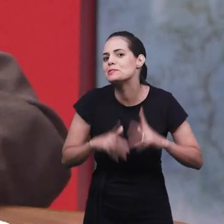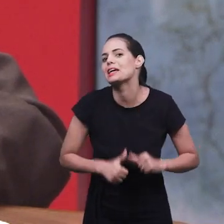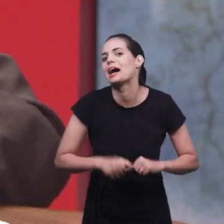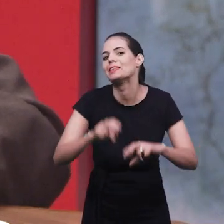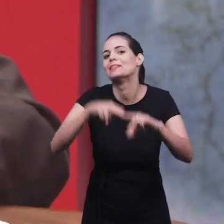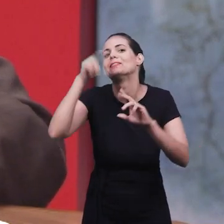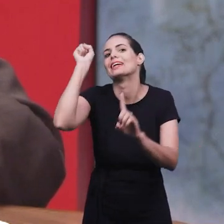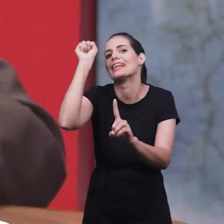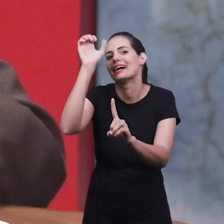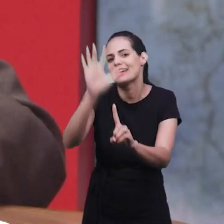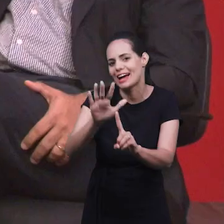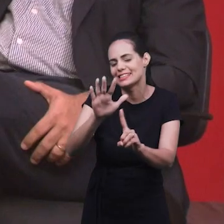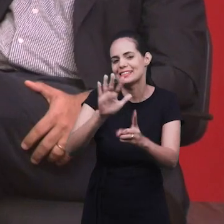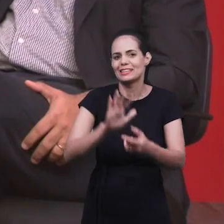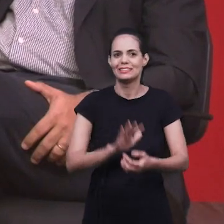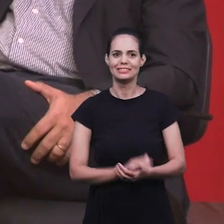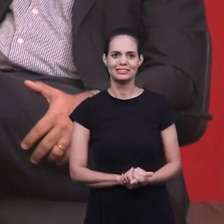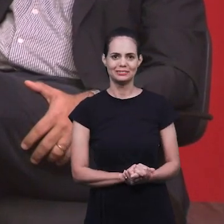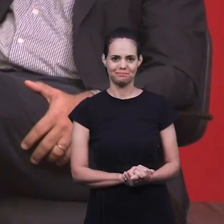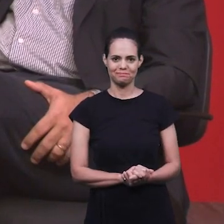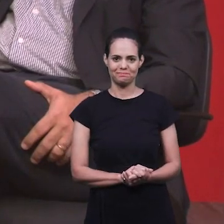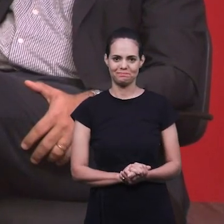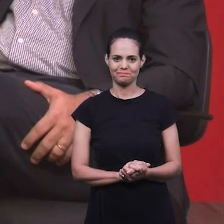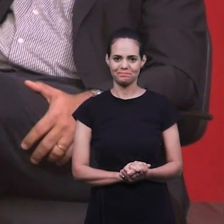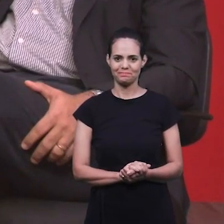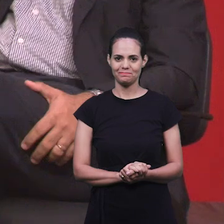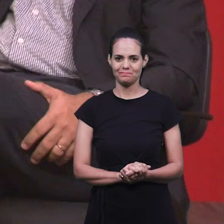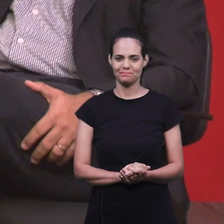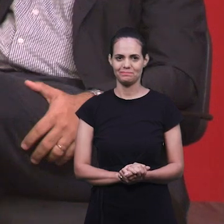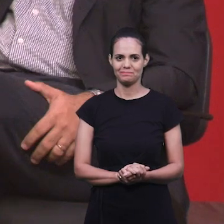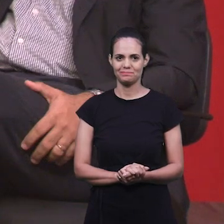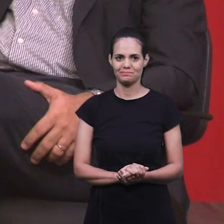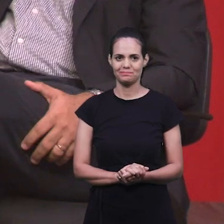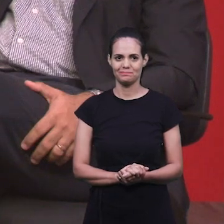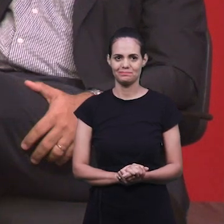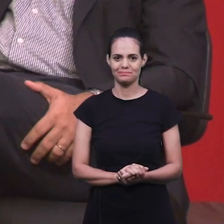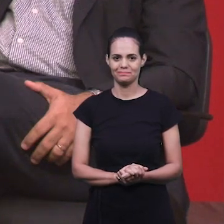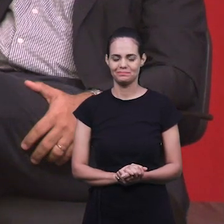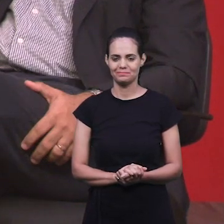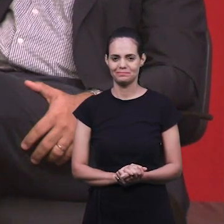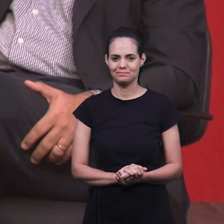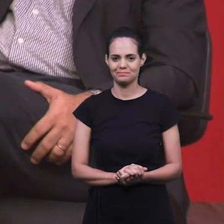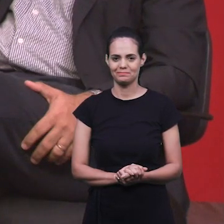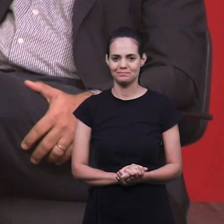fé, no nome do Senhor Jesus. Talvez isso aqui possa ser melhor esclarecido.